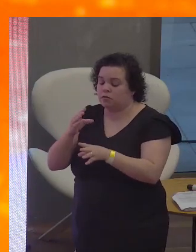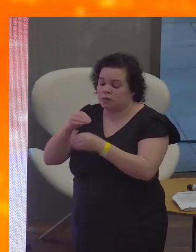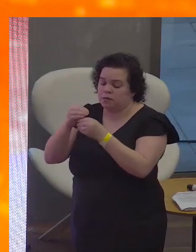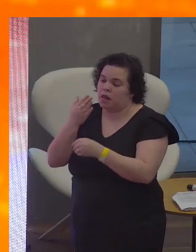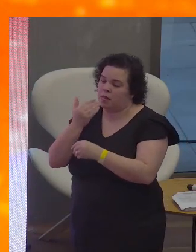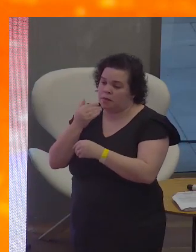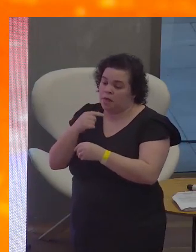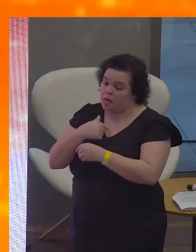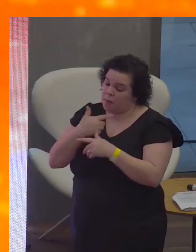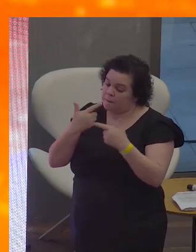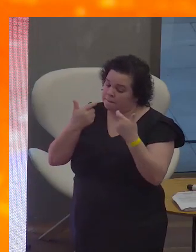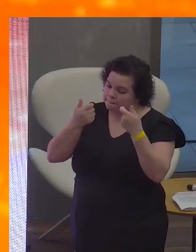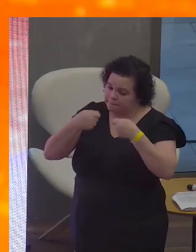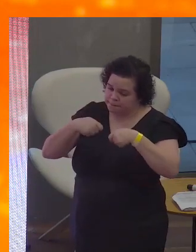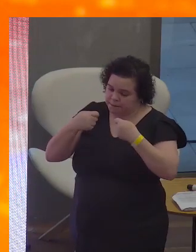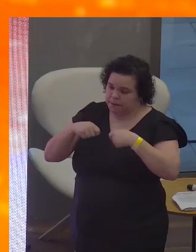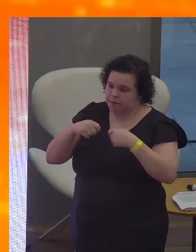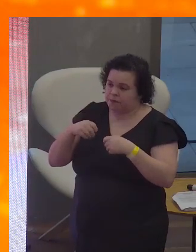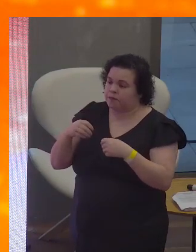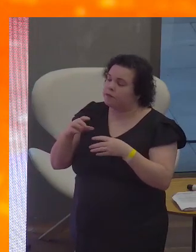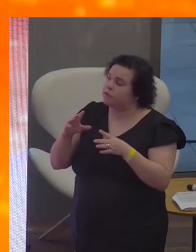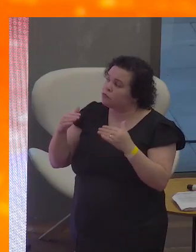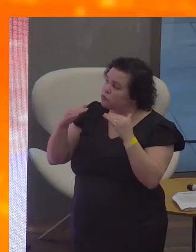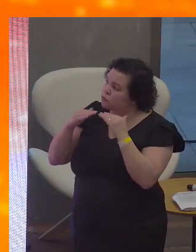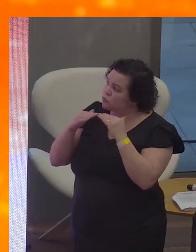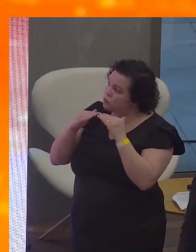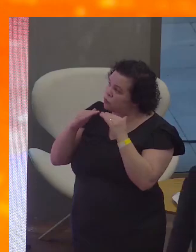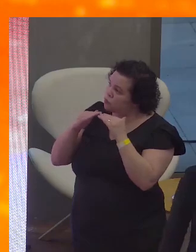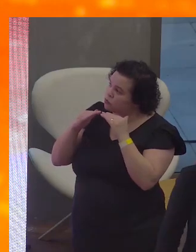preciso estar dentro dessas